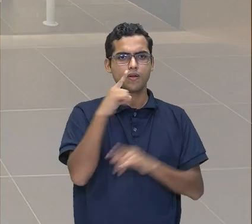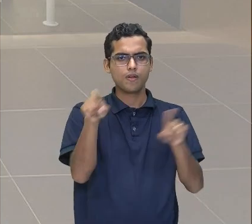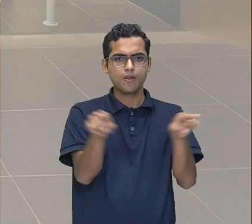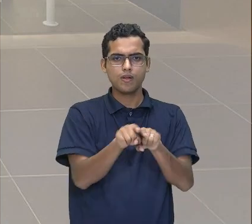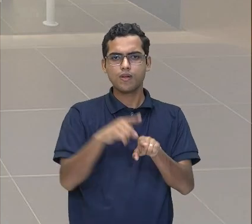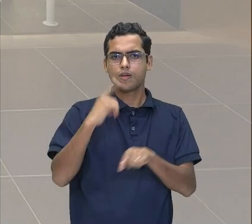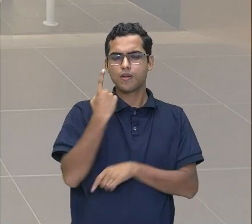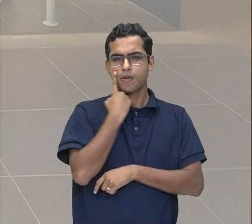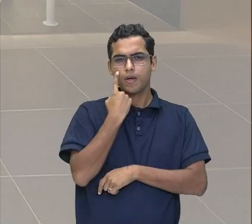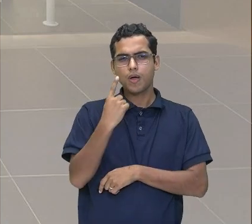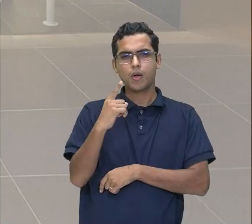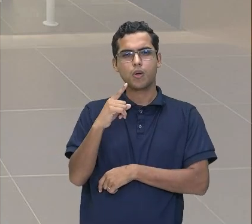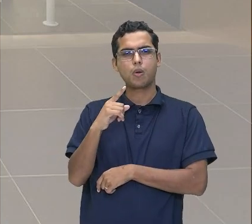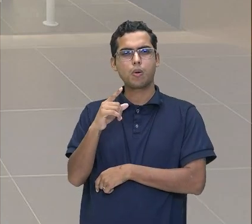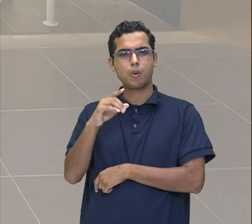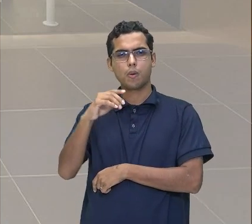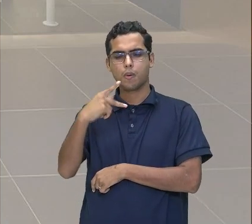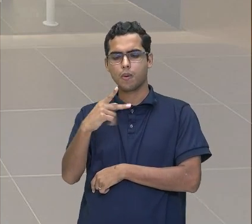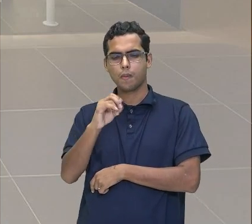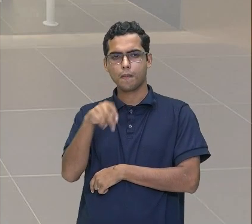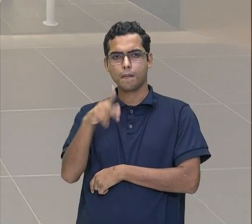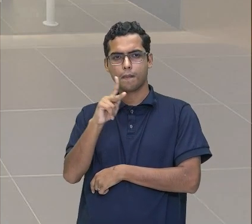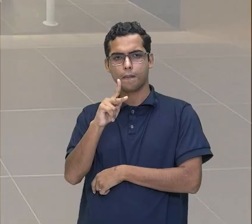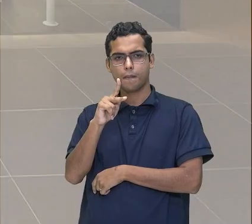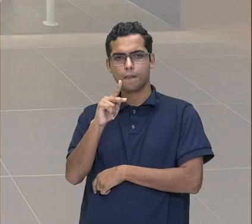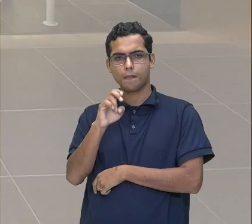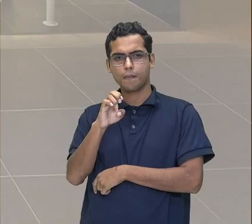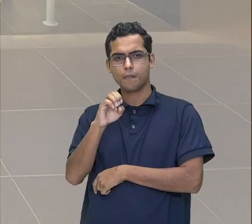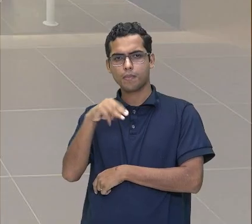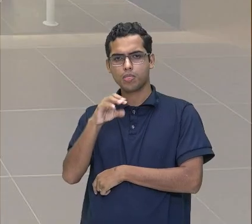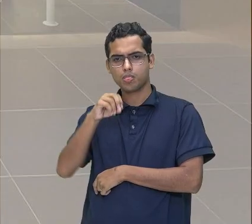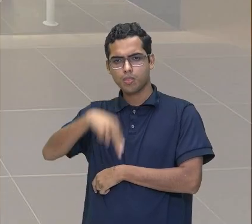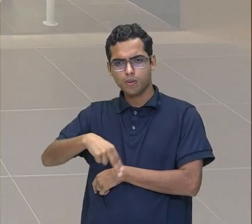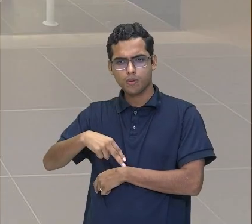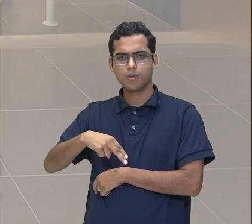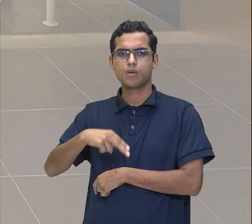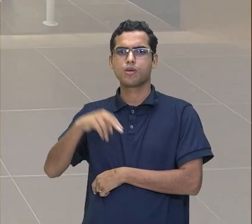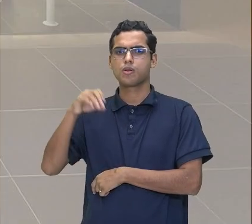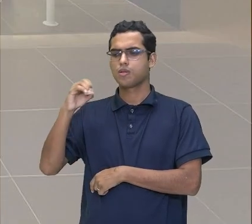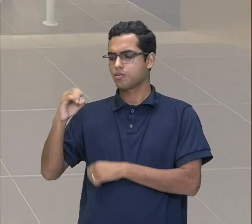ali ao pé da letra do inglês para o português, é o monstro de bolsa, né?